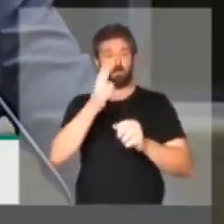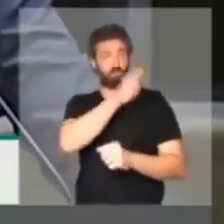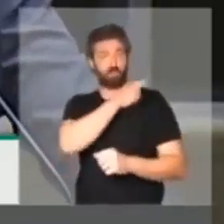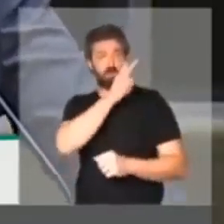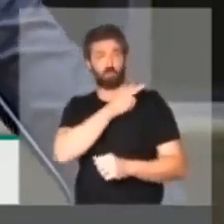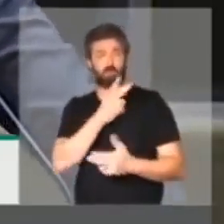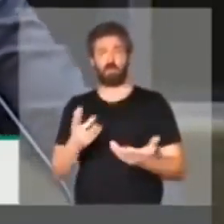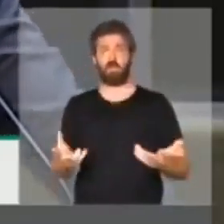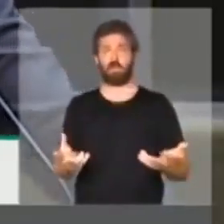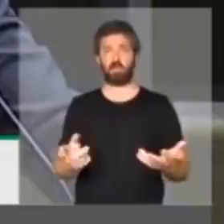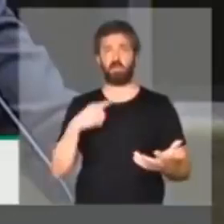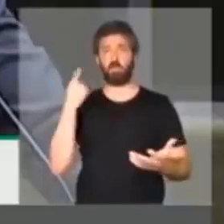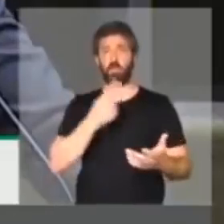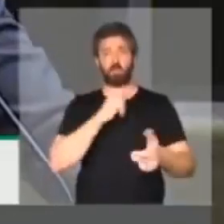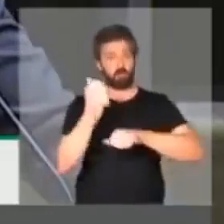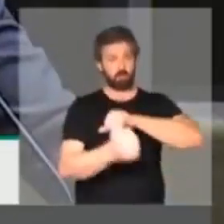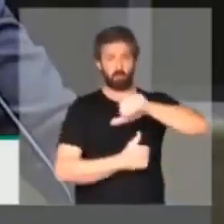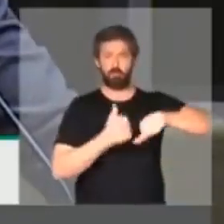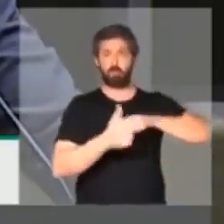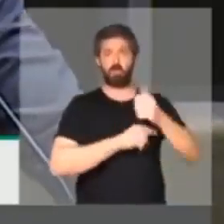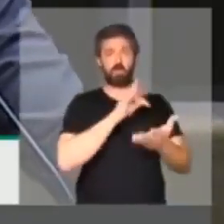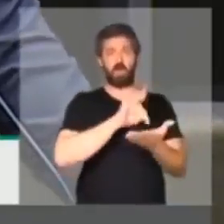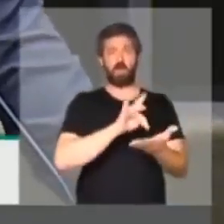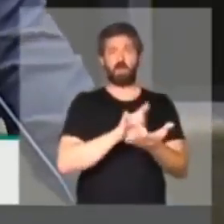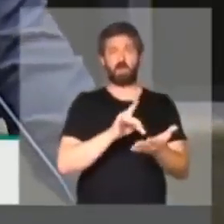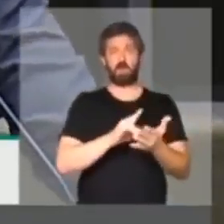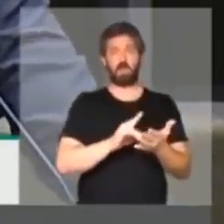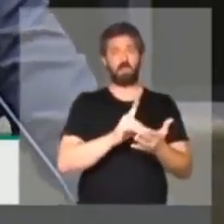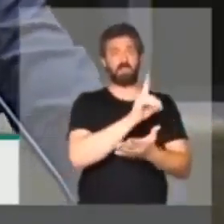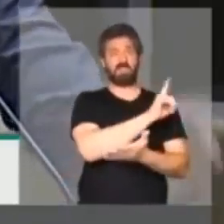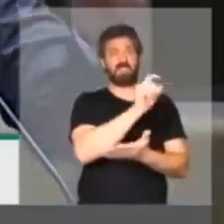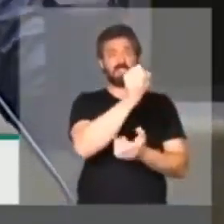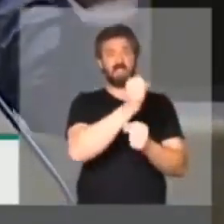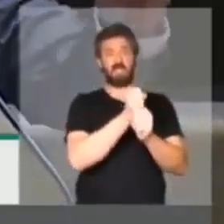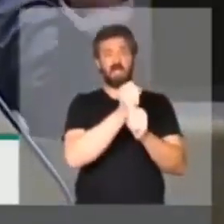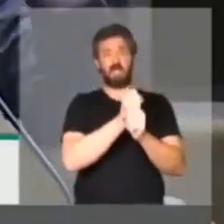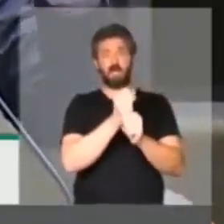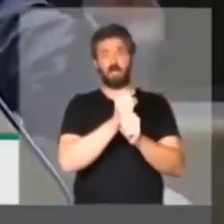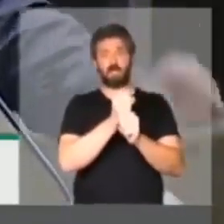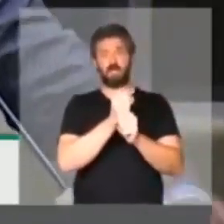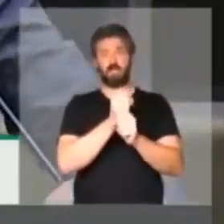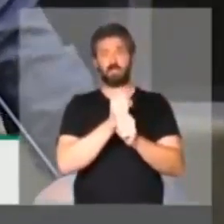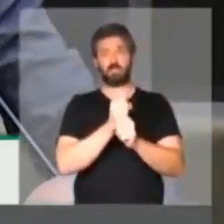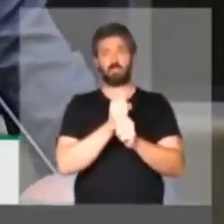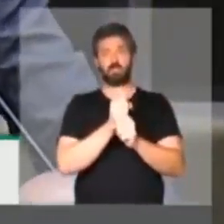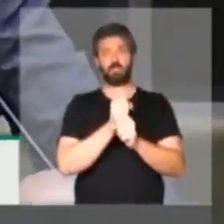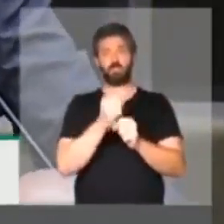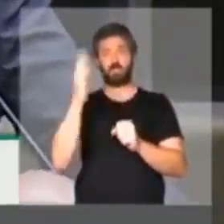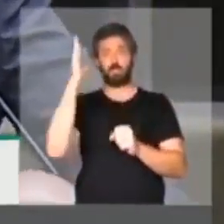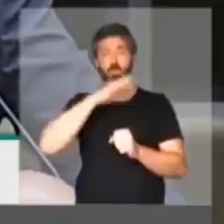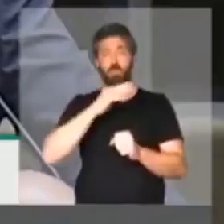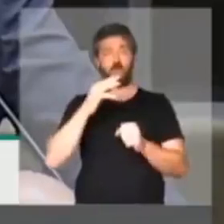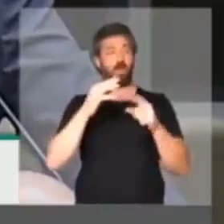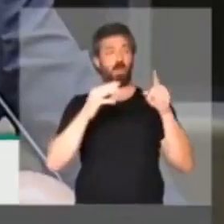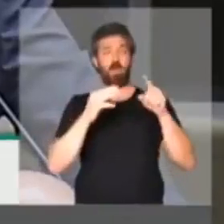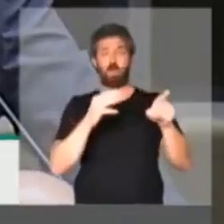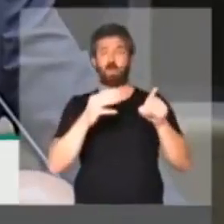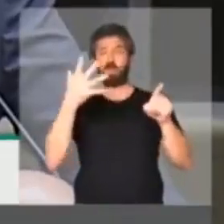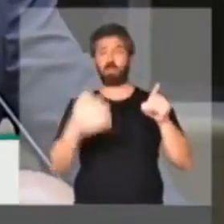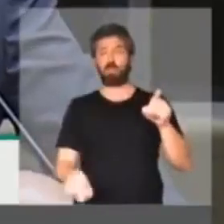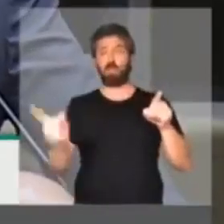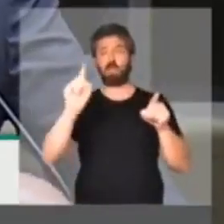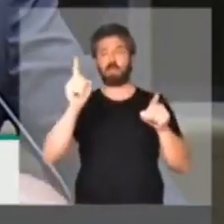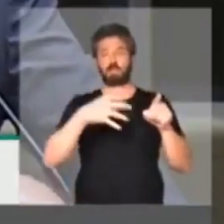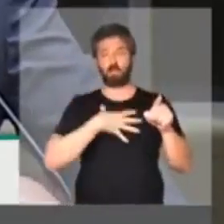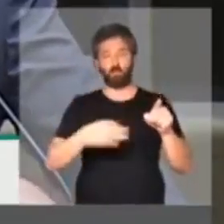médio. Nós transformamos uma realidade secular de uma elite perversa que nunca aceitou que os